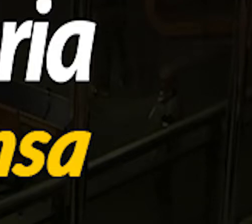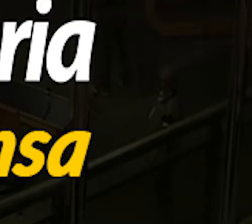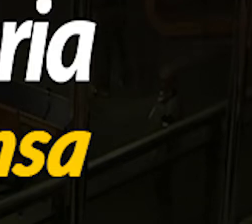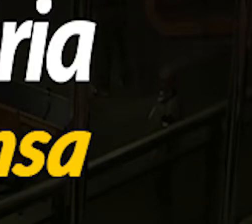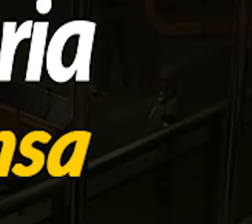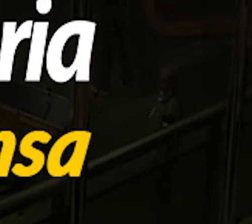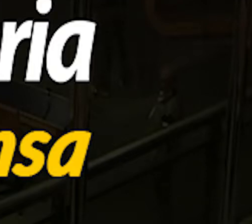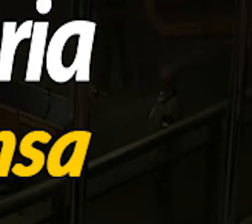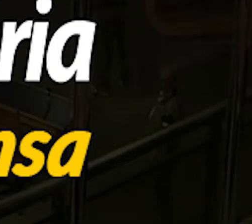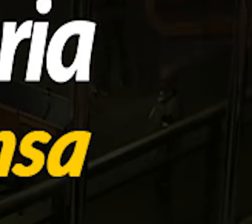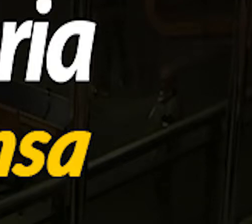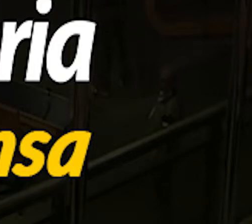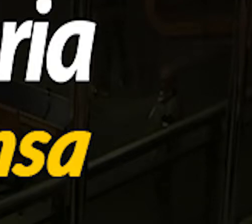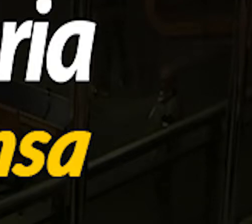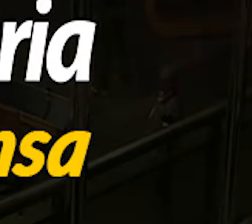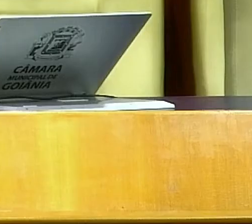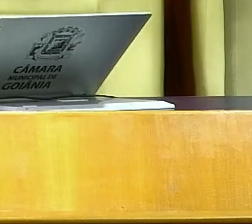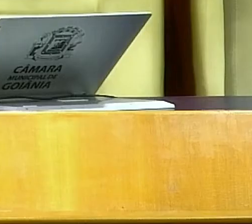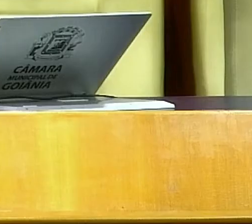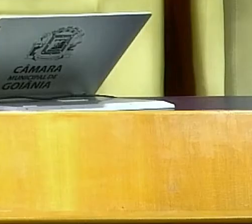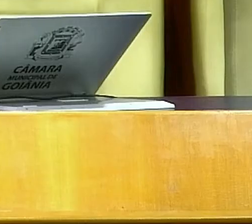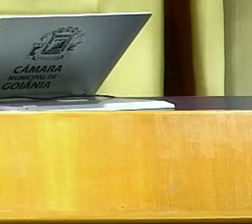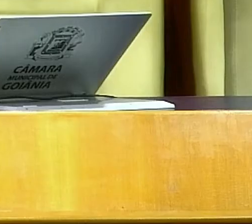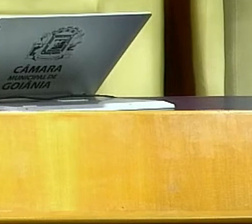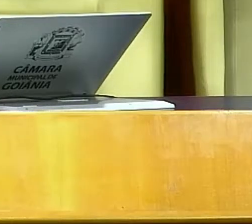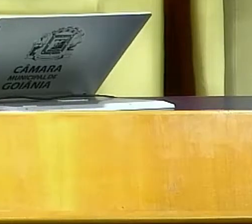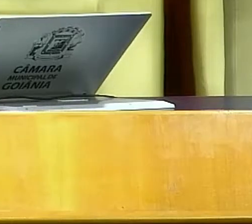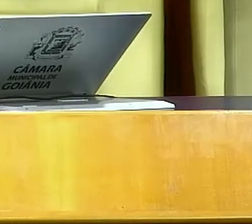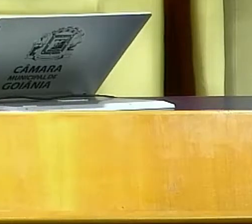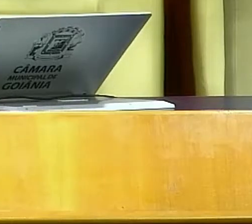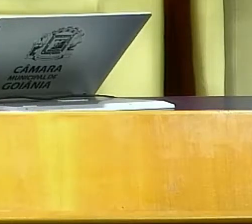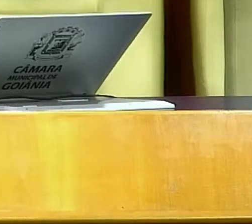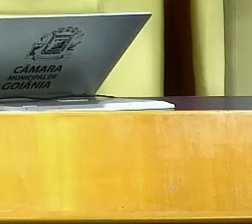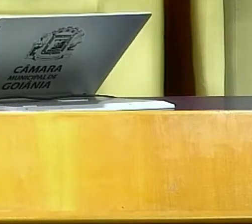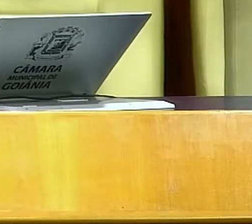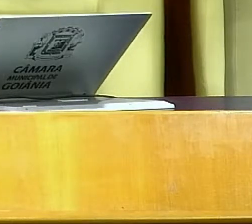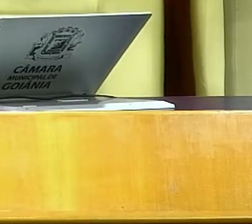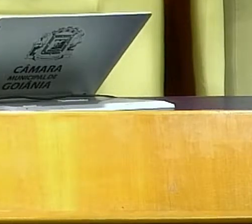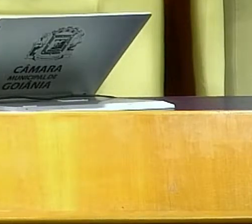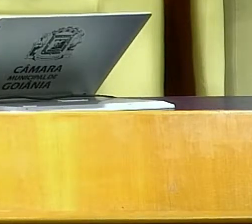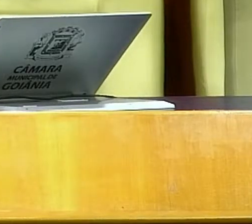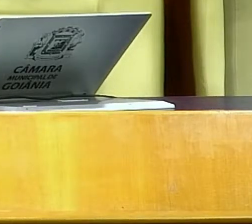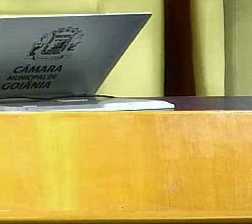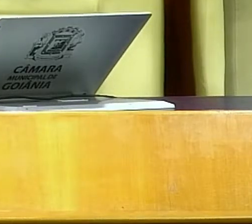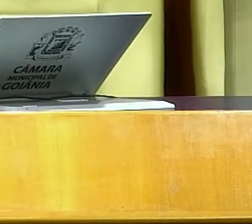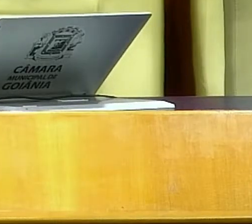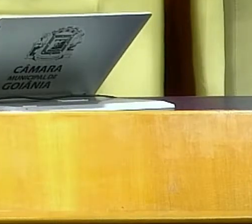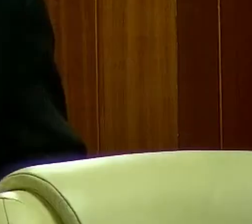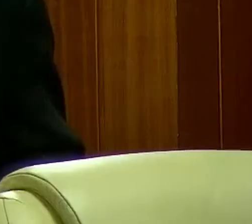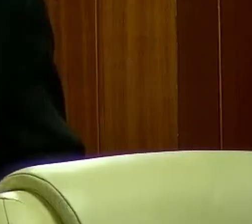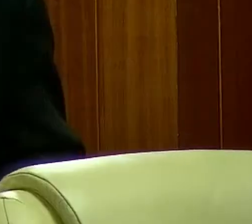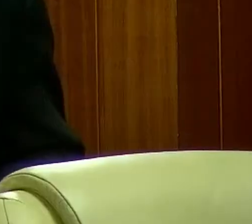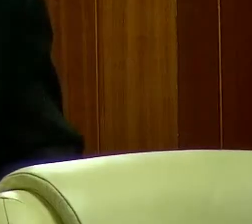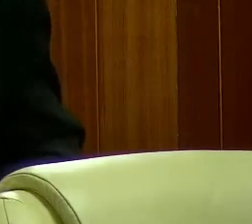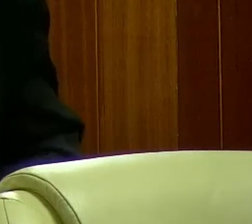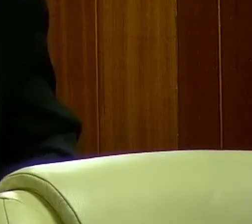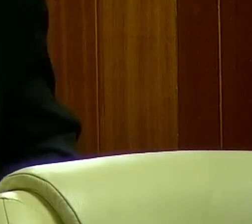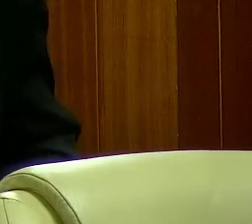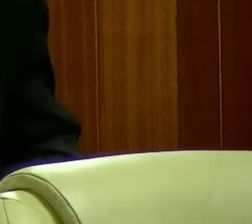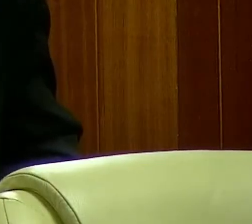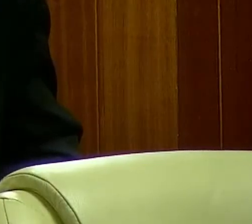Sob a proteção de Deus, declaro aberta a sessão. Peço ao vereador Kleibe, por gentileza, faça a leitura de um trecho da Bíblia.